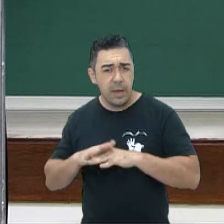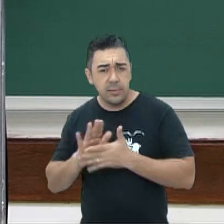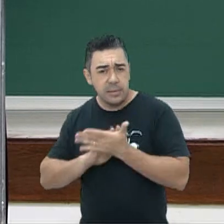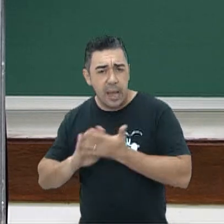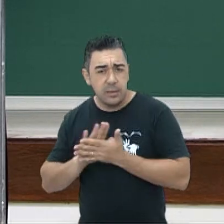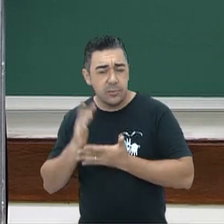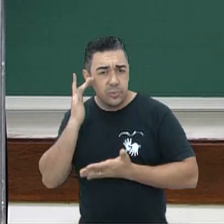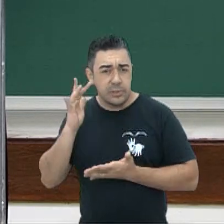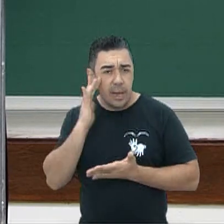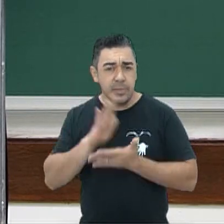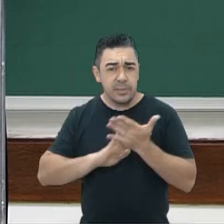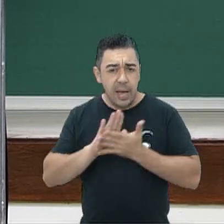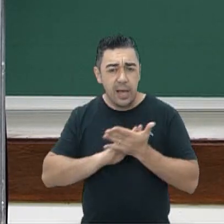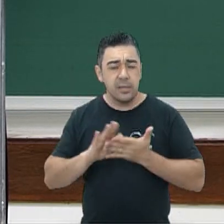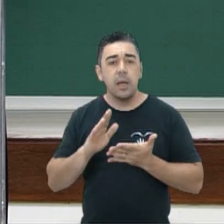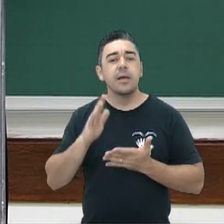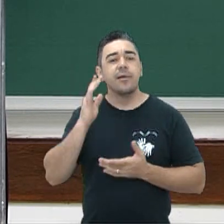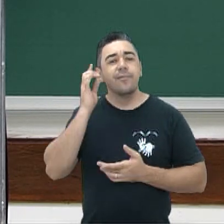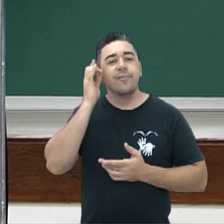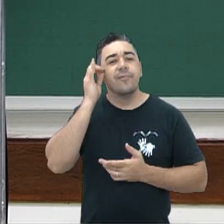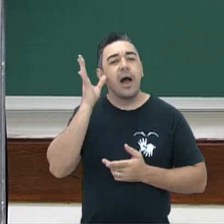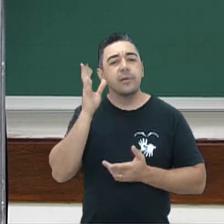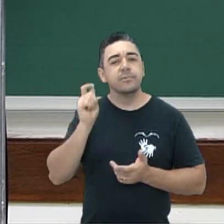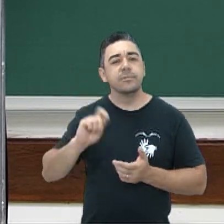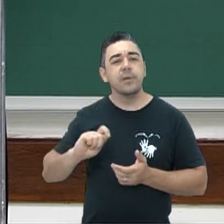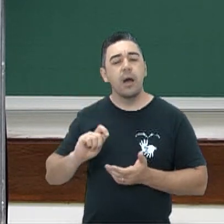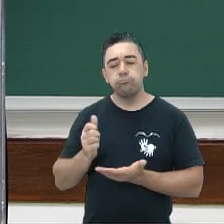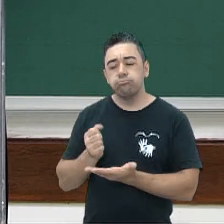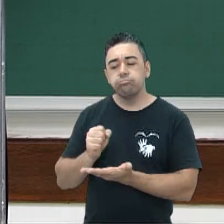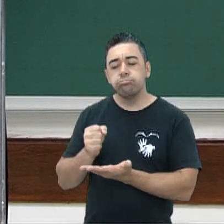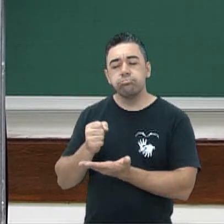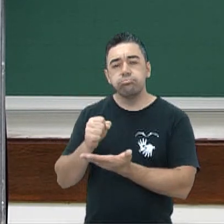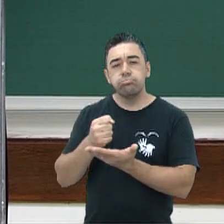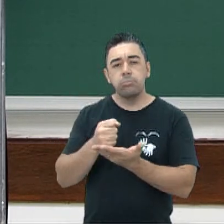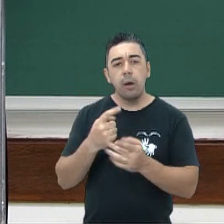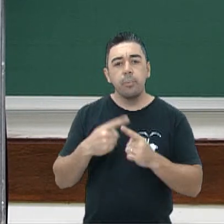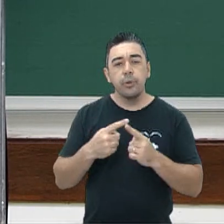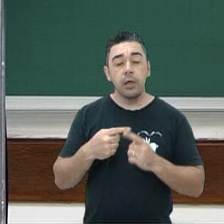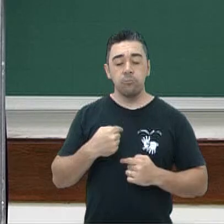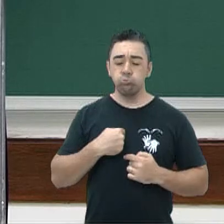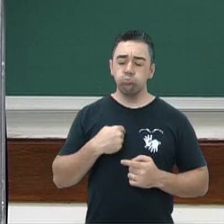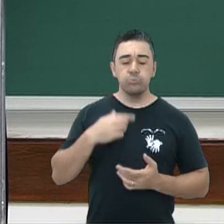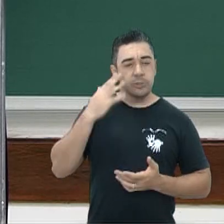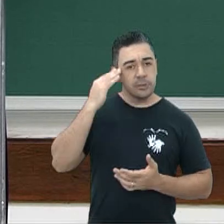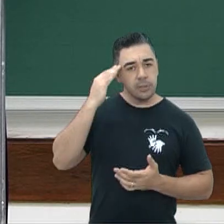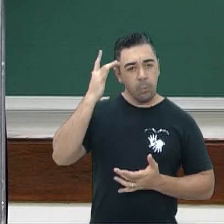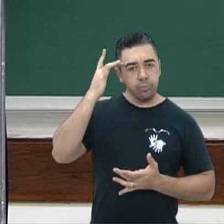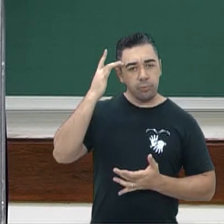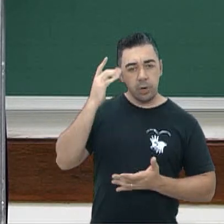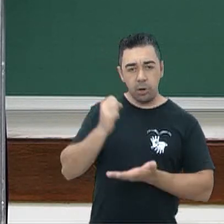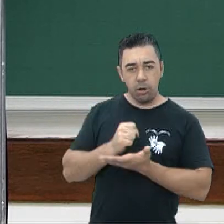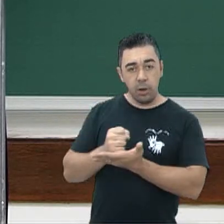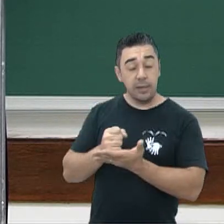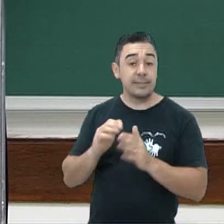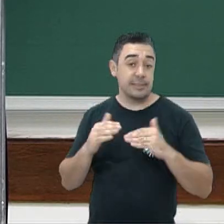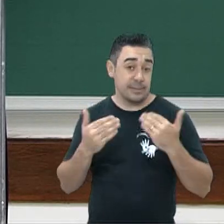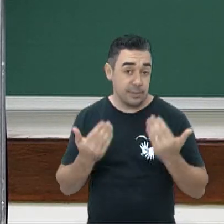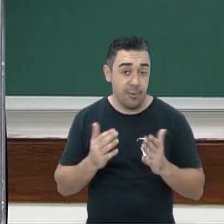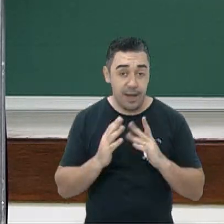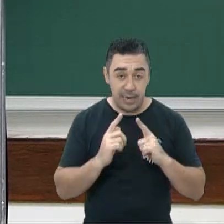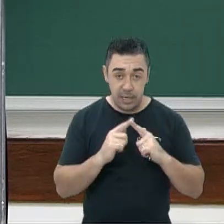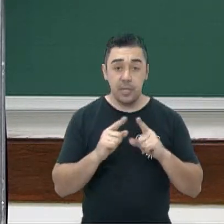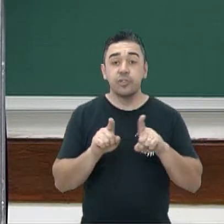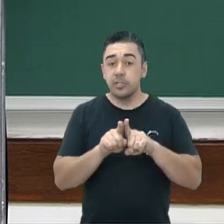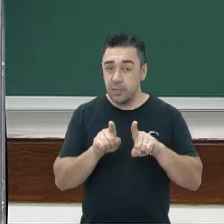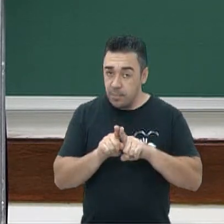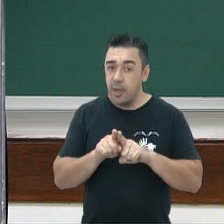ela é muito mais facilmente dominada, né, por quem detém o saber. Então a igreja também tinha uma maneira de